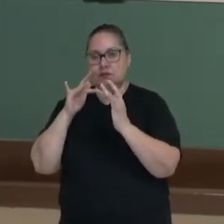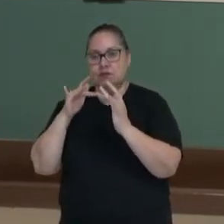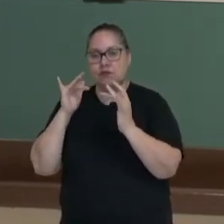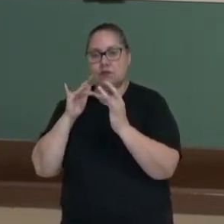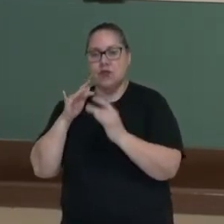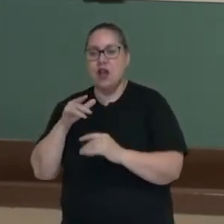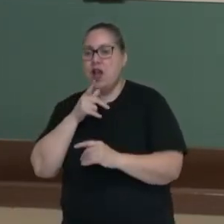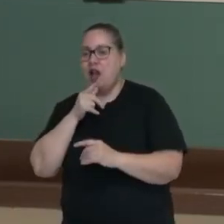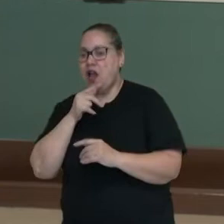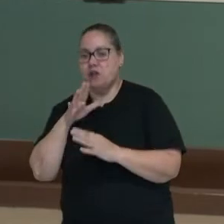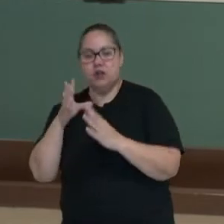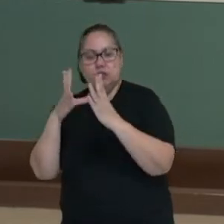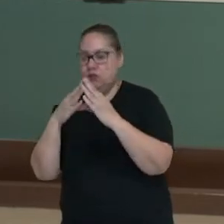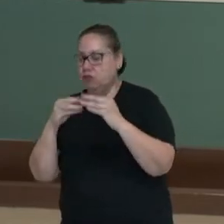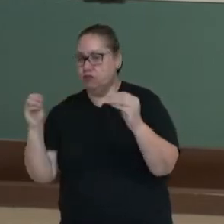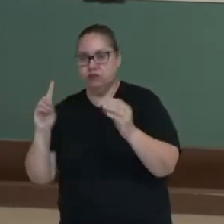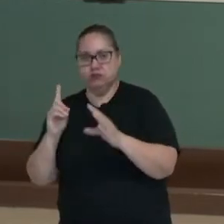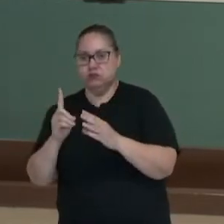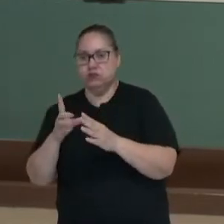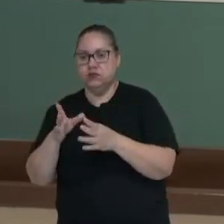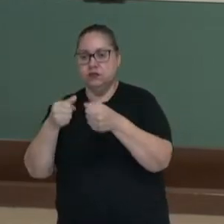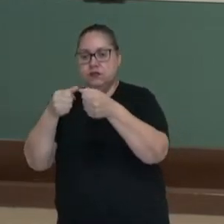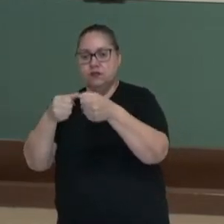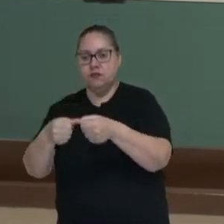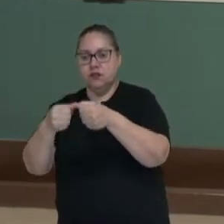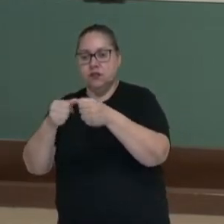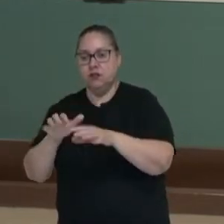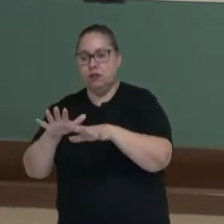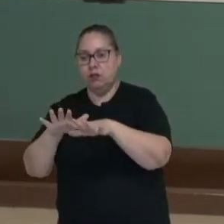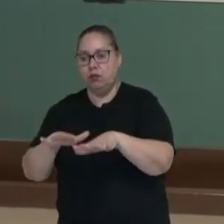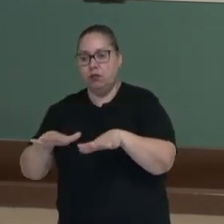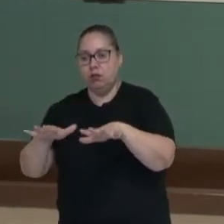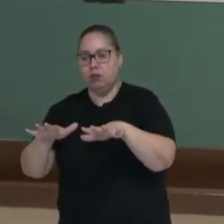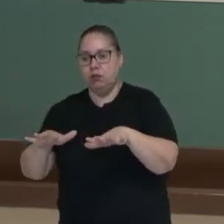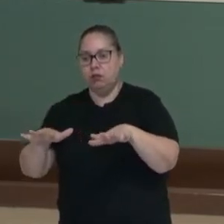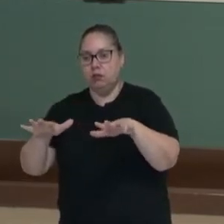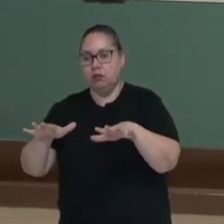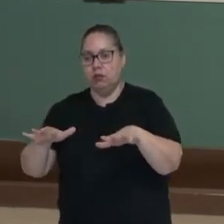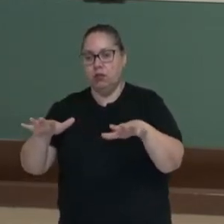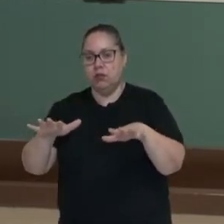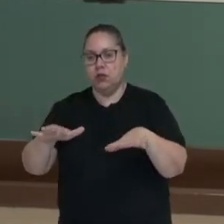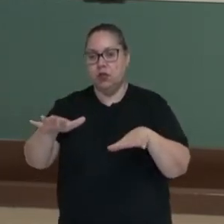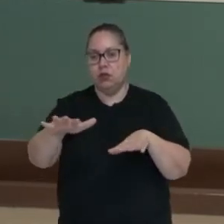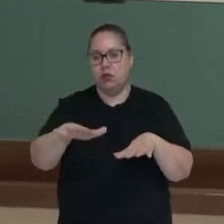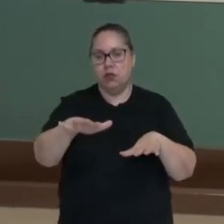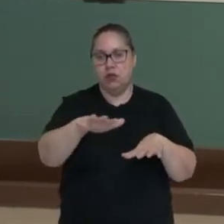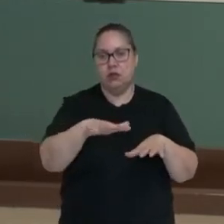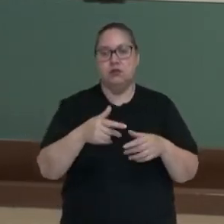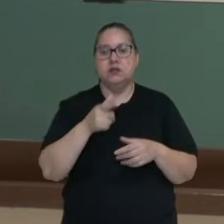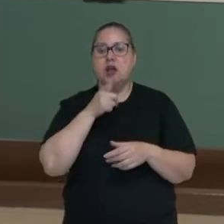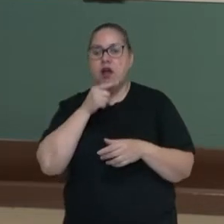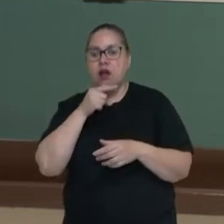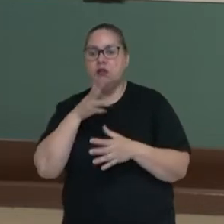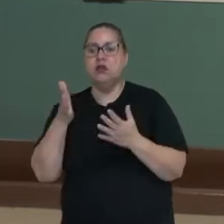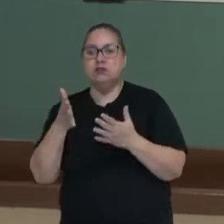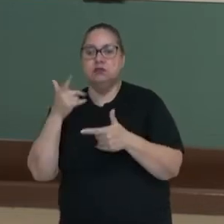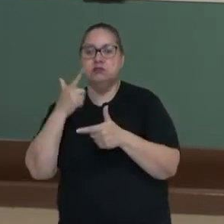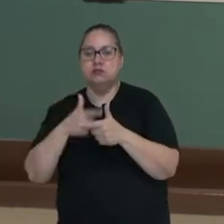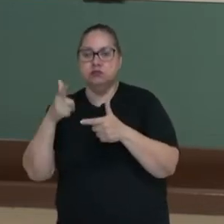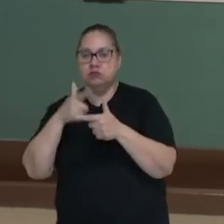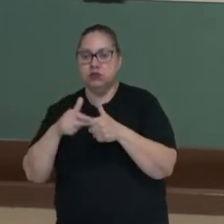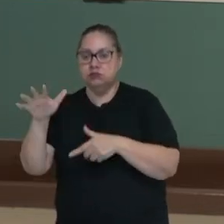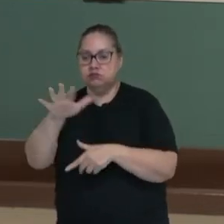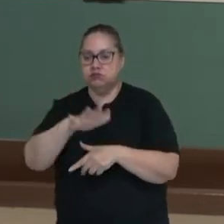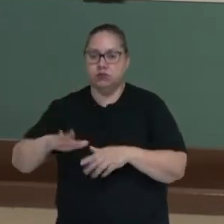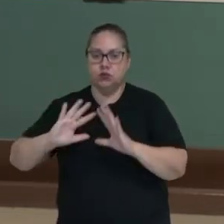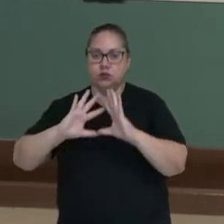não consegue dissolvê-lo. E ele vai ficar uma lâmina desse óleo nessa água e vai afetar todo esse